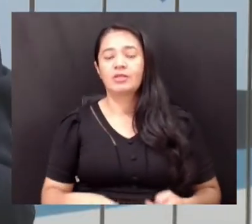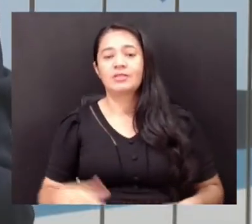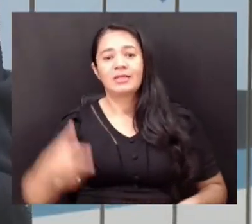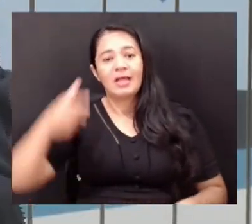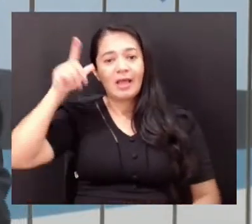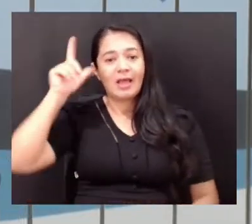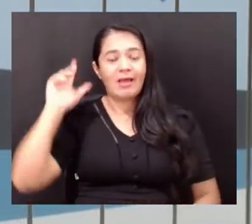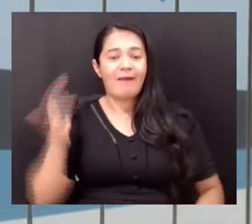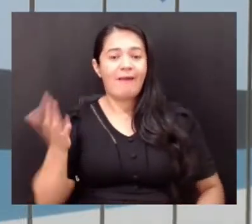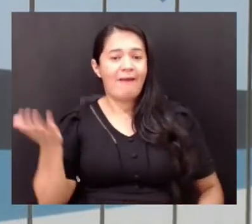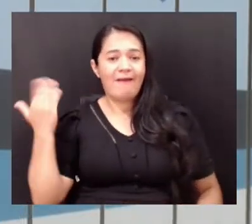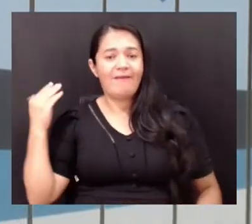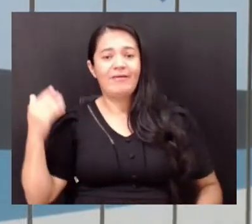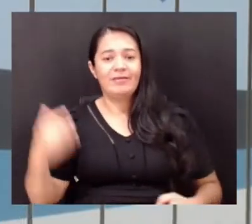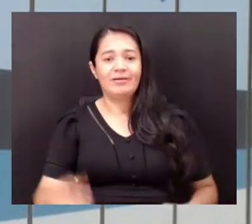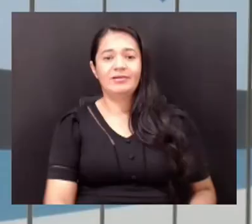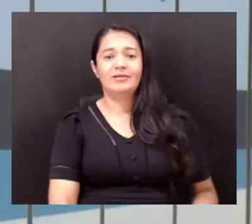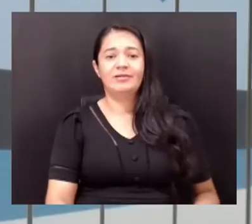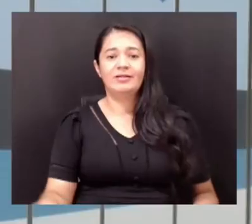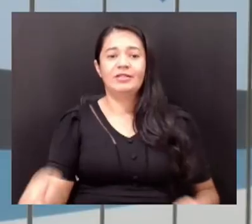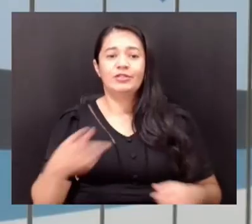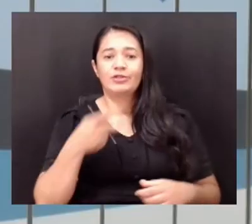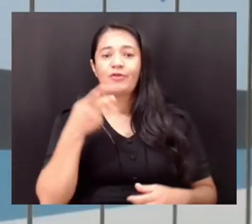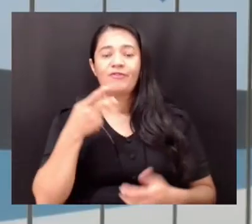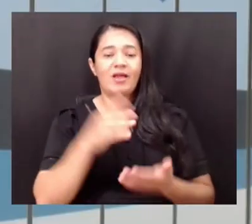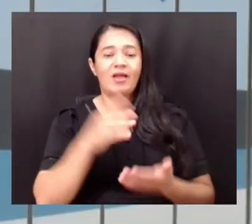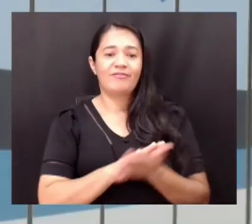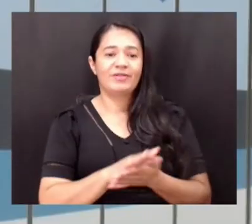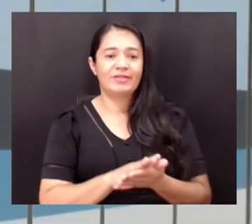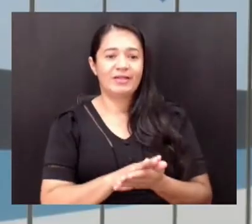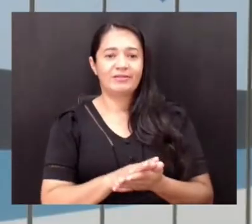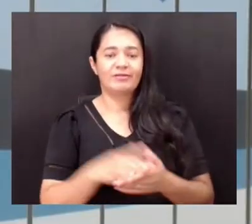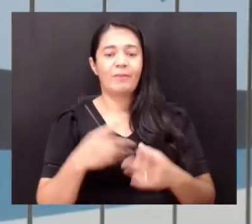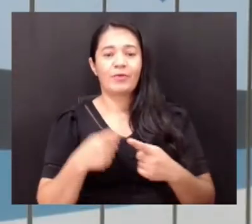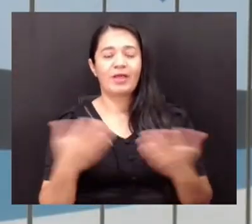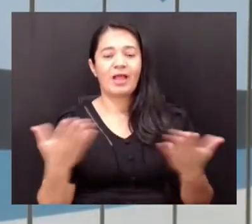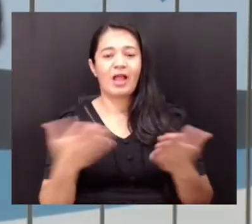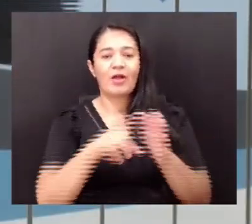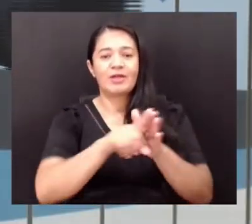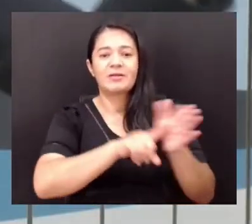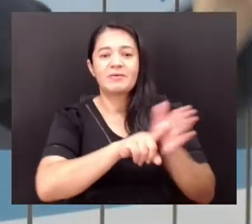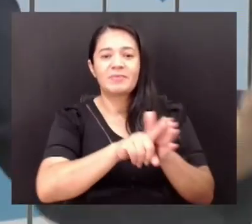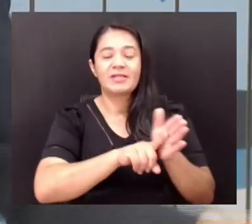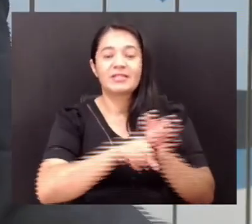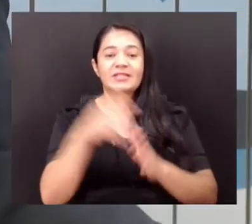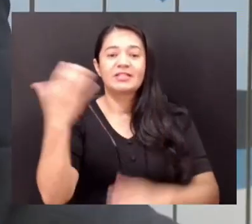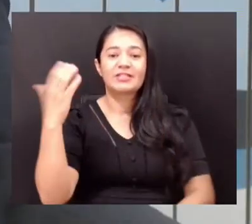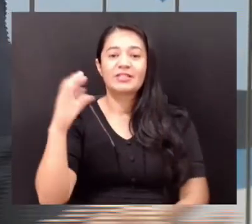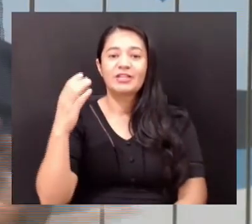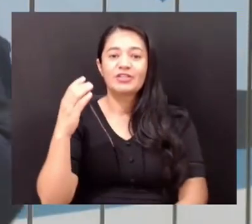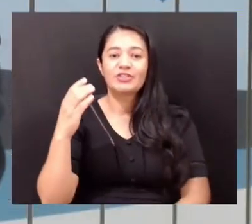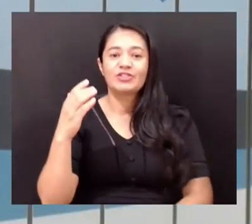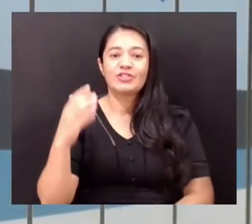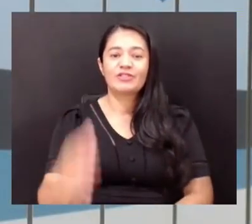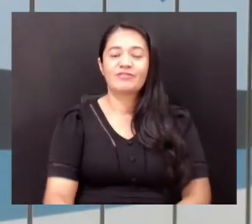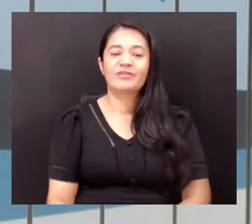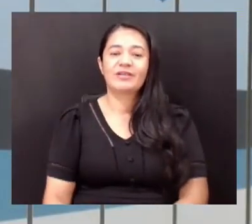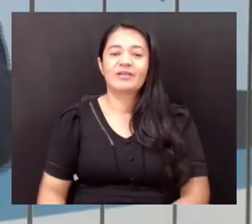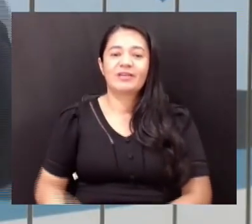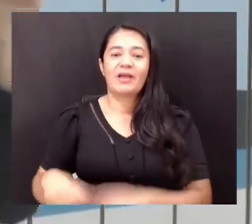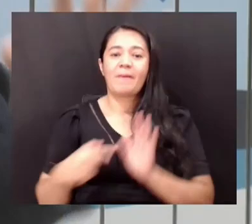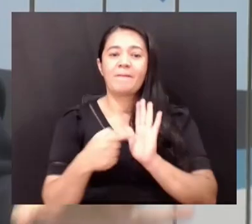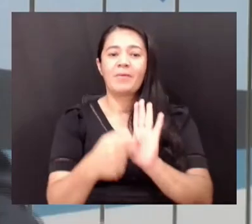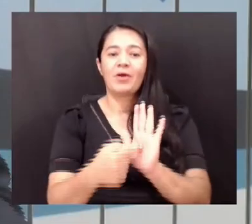estão aparecendo em pesquisas científicas. O mundo virou tecnológico, a gente fala